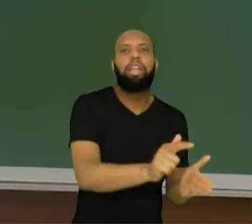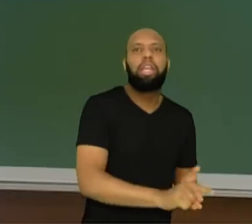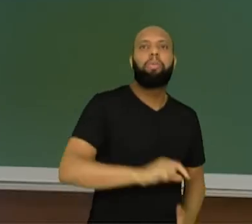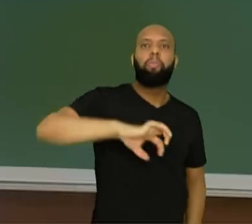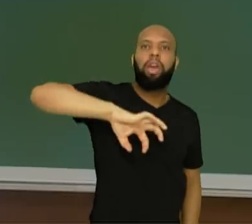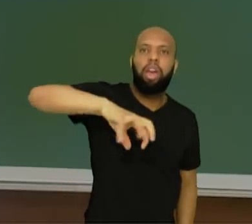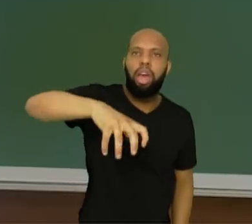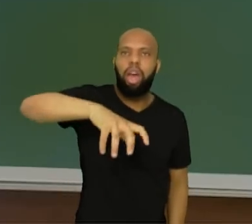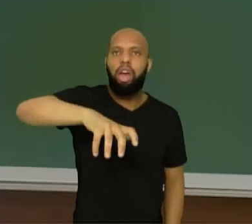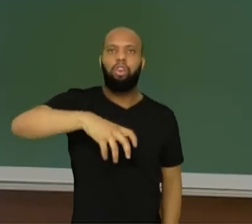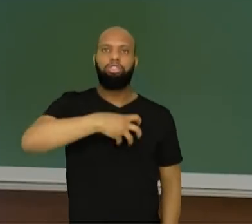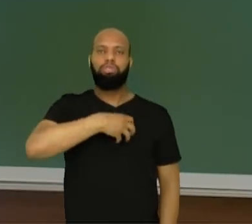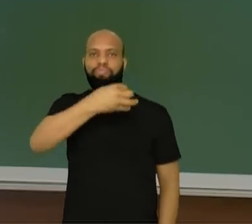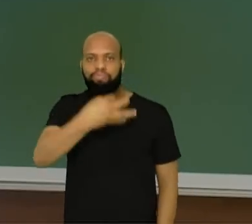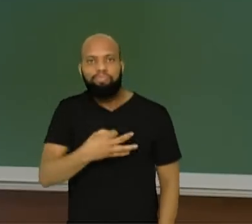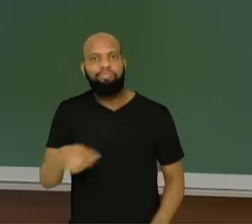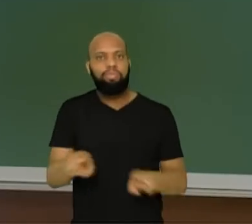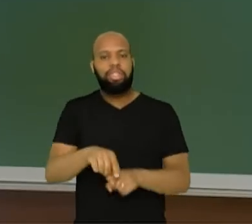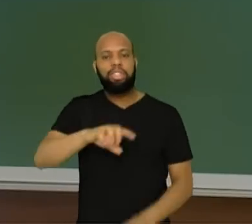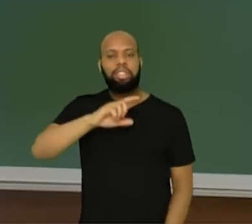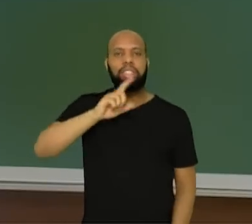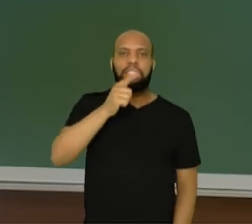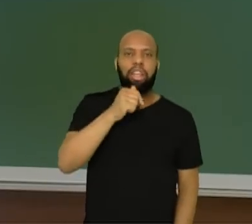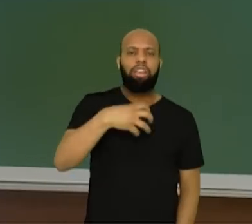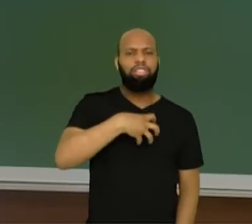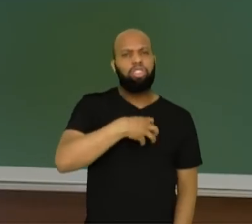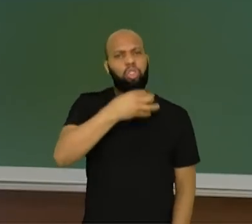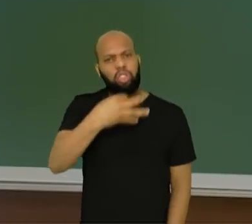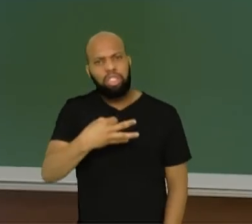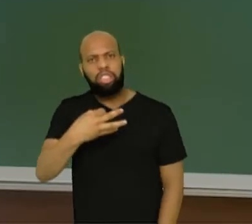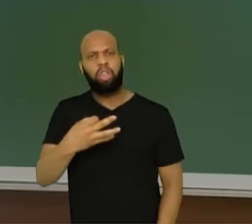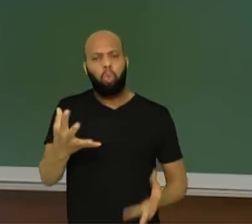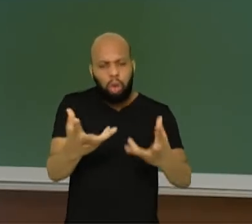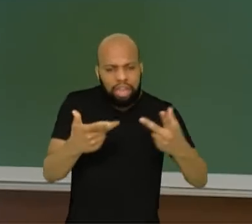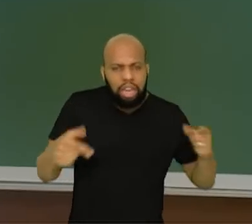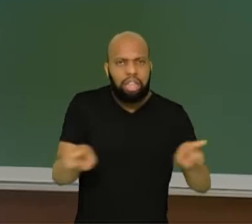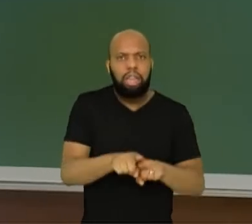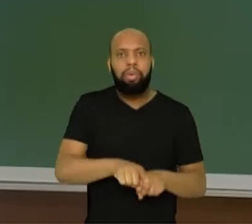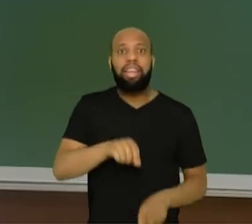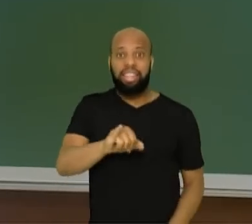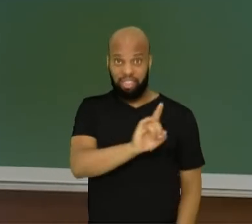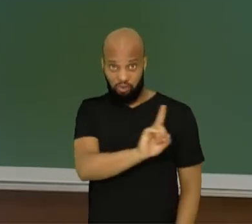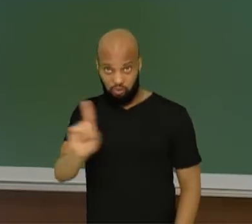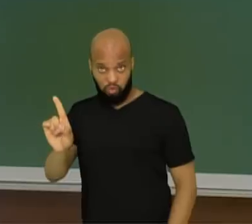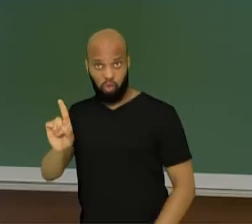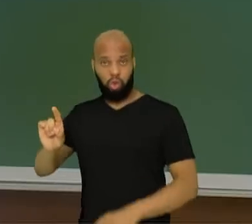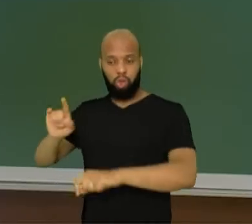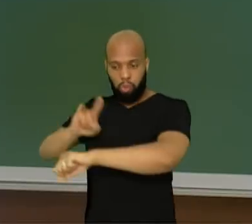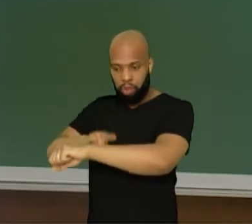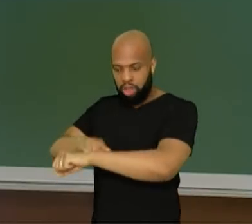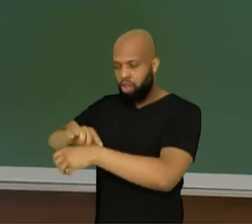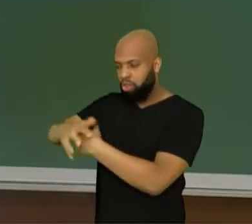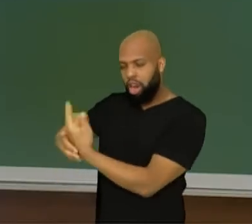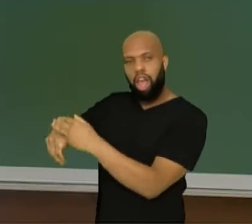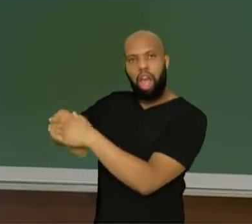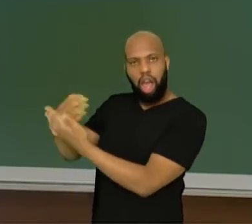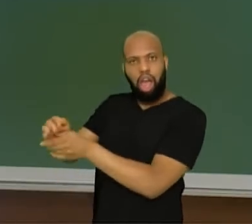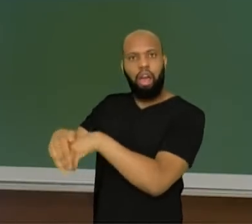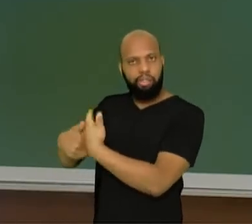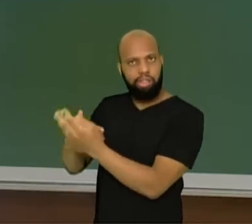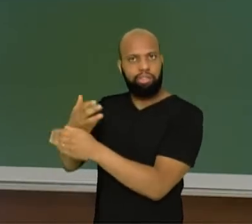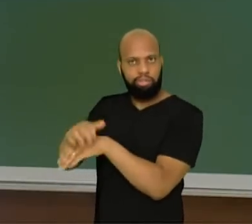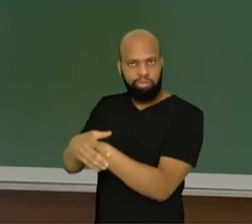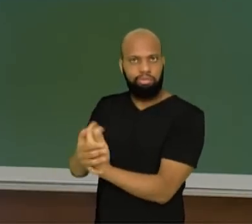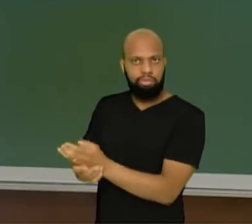básico, tratamento da água, tratamento do esgoto, lavar as mãos após ir ao banheiro, ao preparar os alimentos. É a